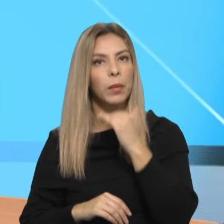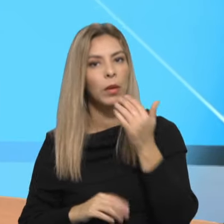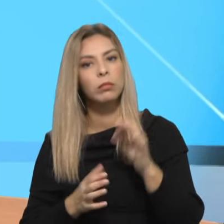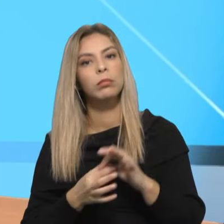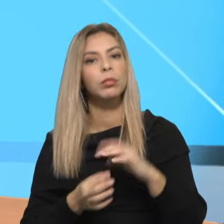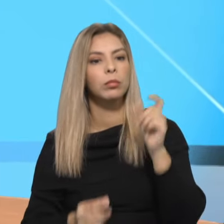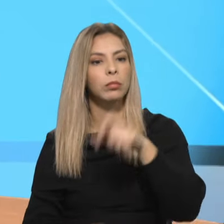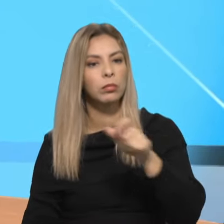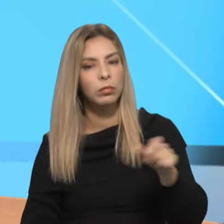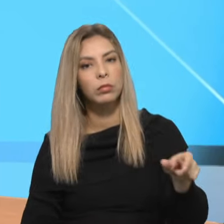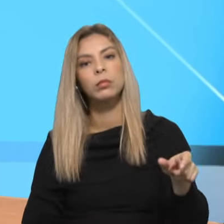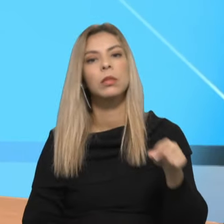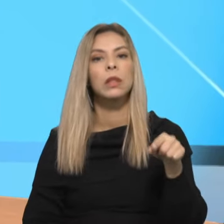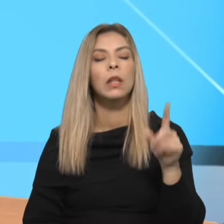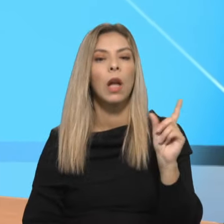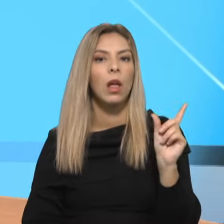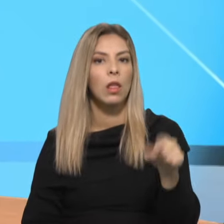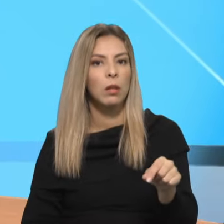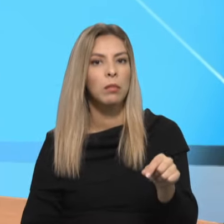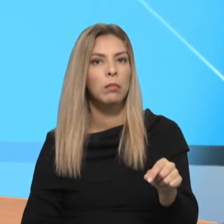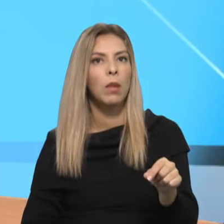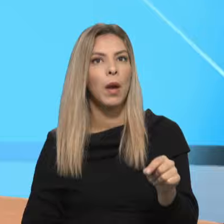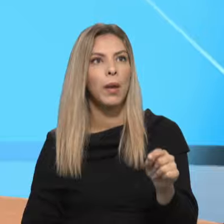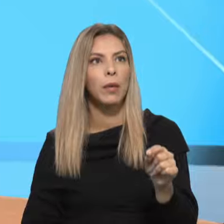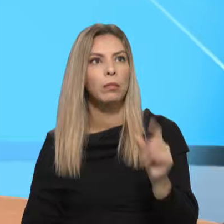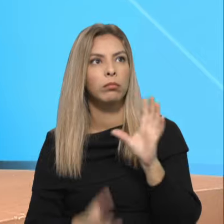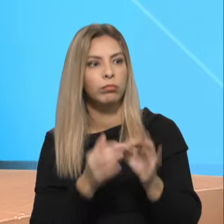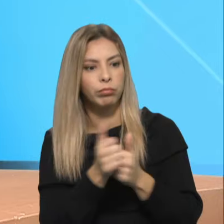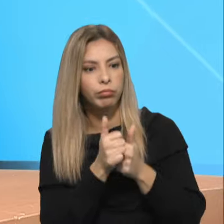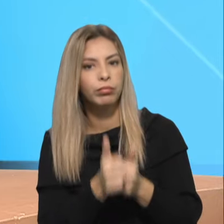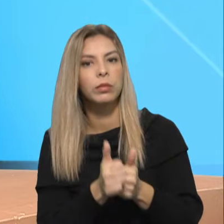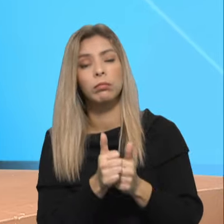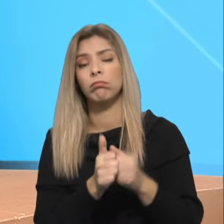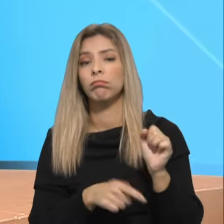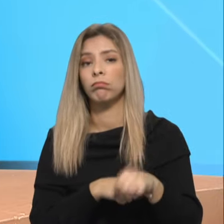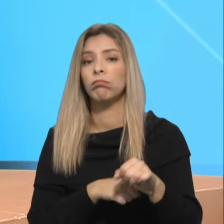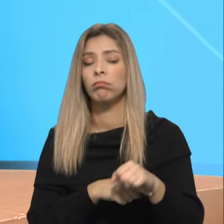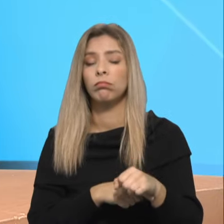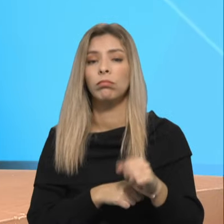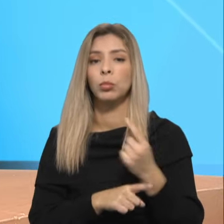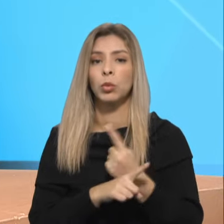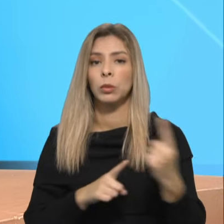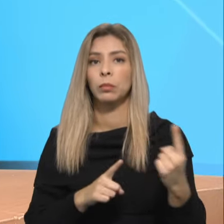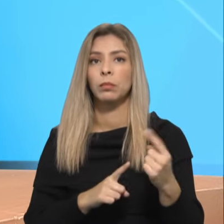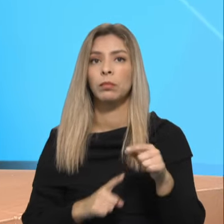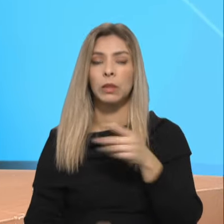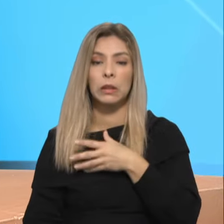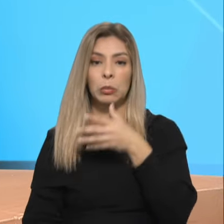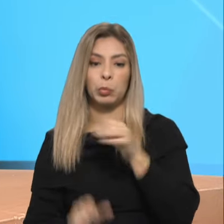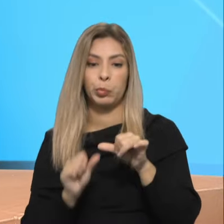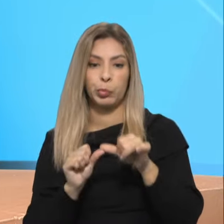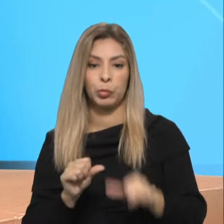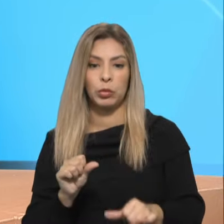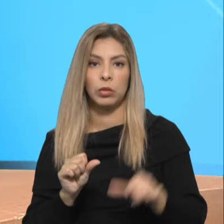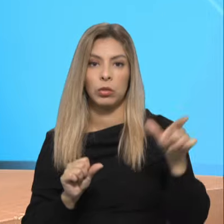de Jesus, também através de toda esta narrativa. Sim, porque, repare, nós temos aqui uma declaração de que